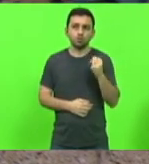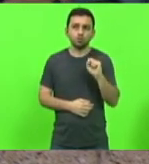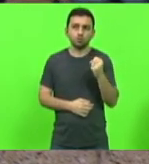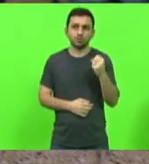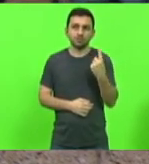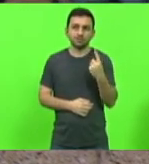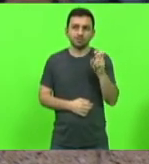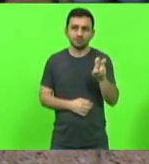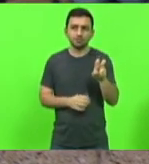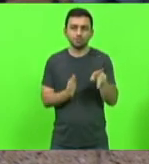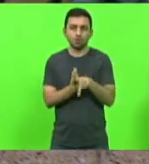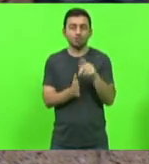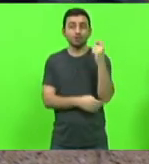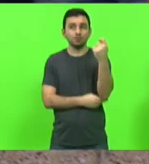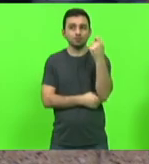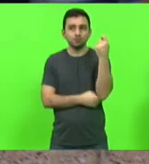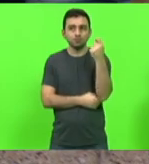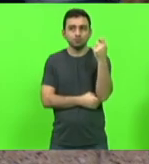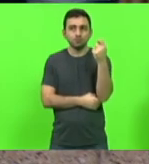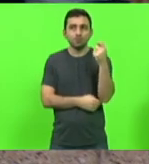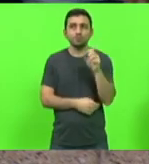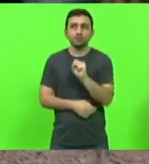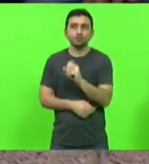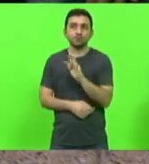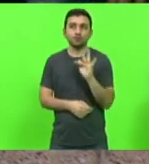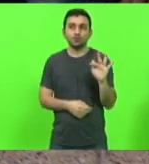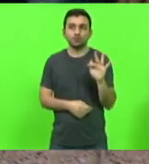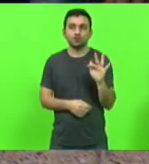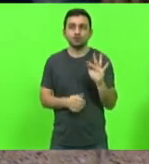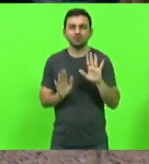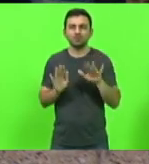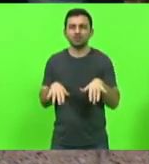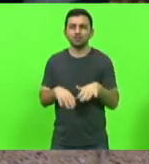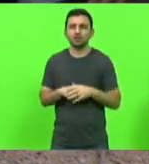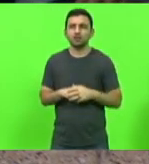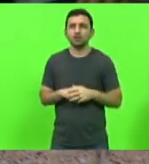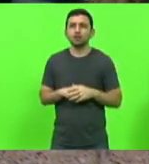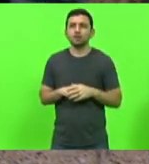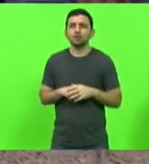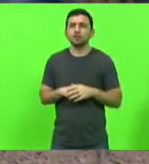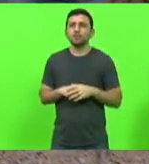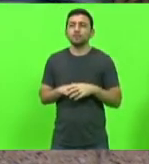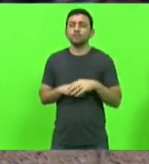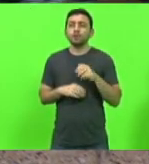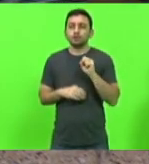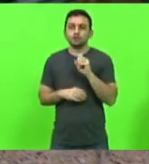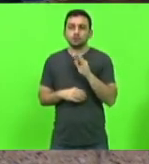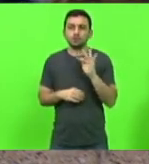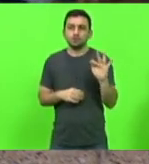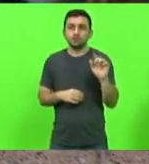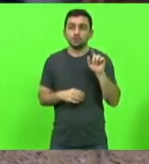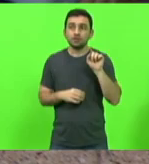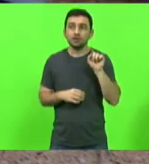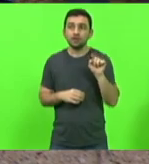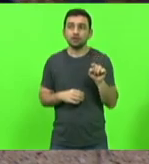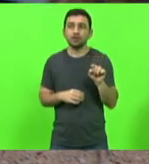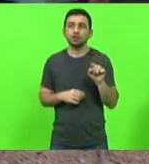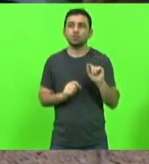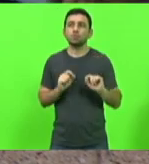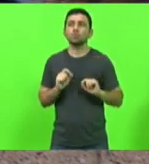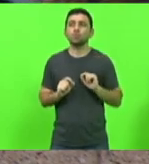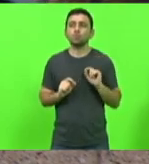do Rio Grande do Sul, em que o Supremo Tribunal Federal, para concluir, Sr. Presidente, o Supremo Tribunal Federal, ele